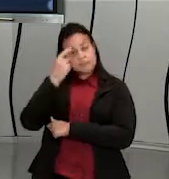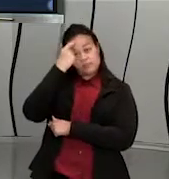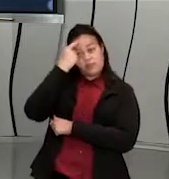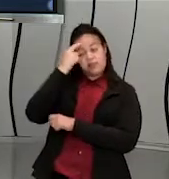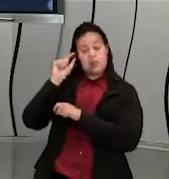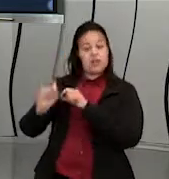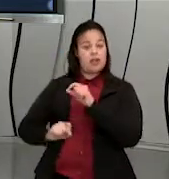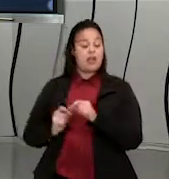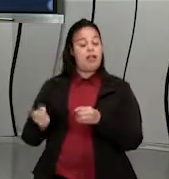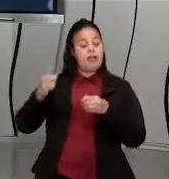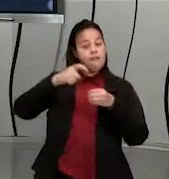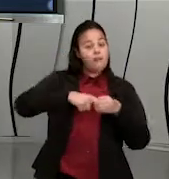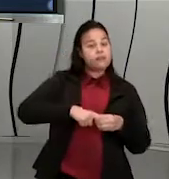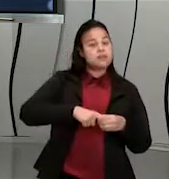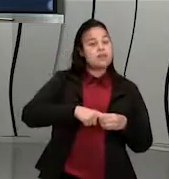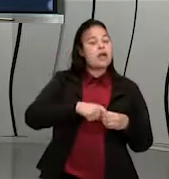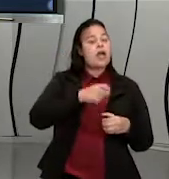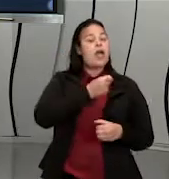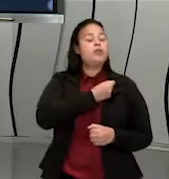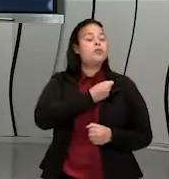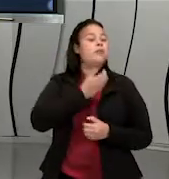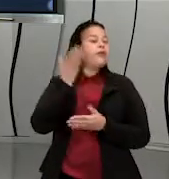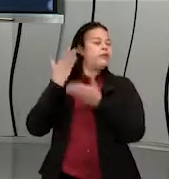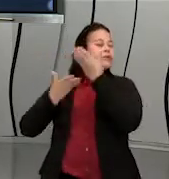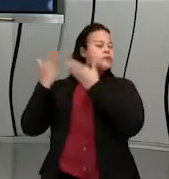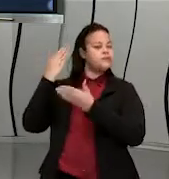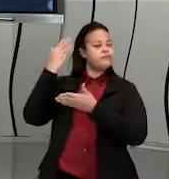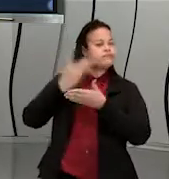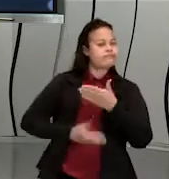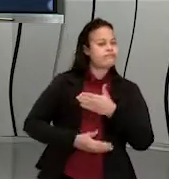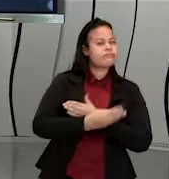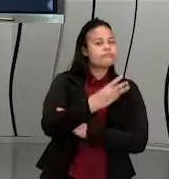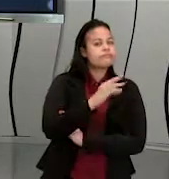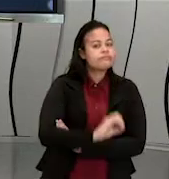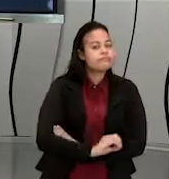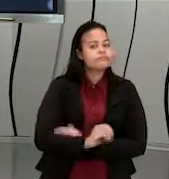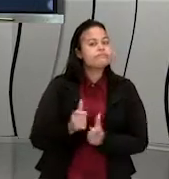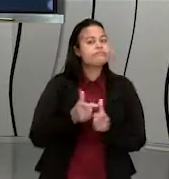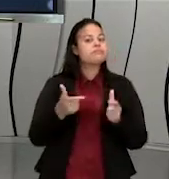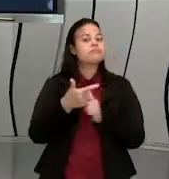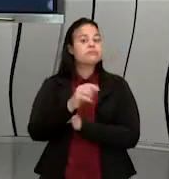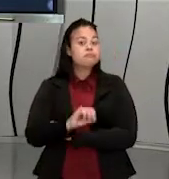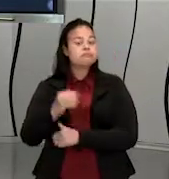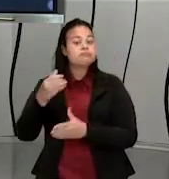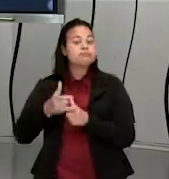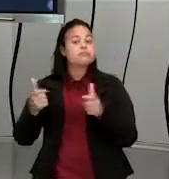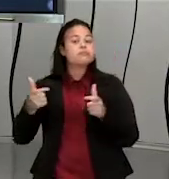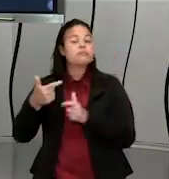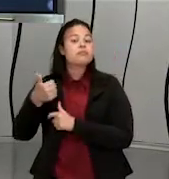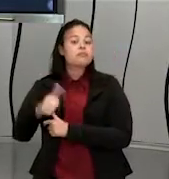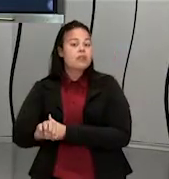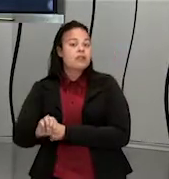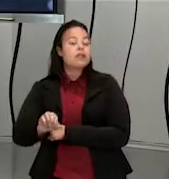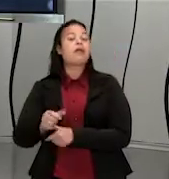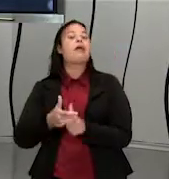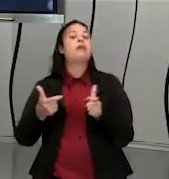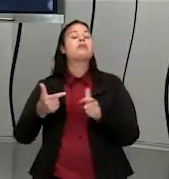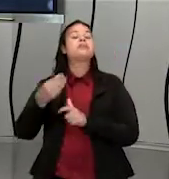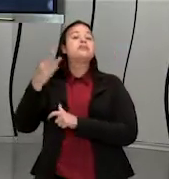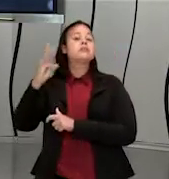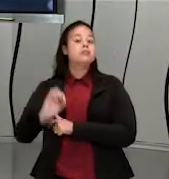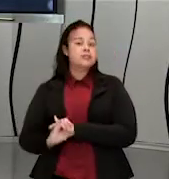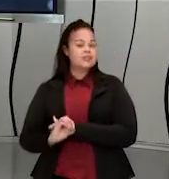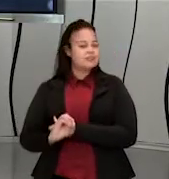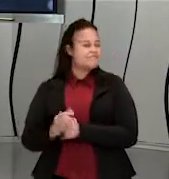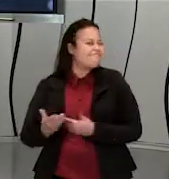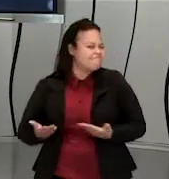vai voltar para o valor original. Ué. Eu descontei 30, aumentei 20, aumentei 10, eu aumentei 30.